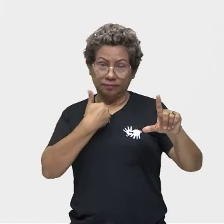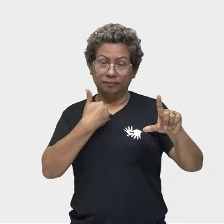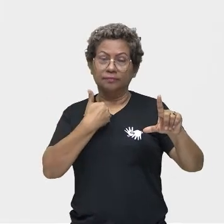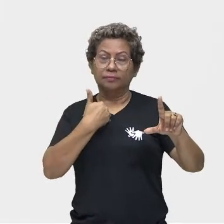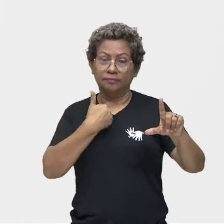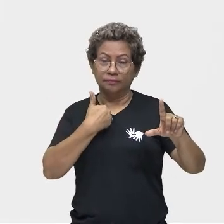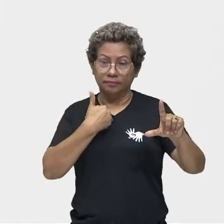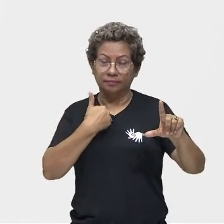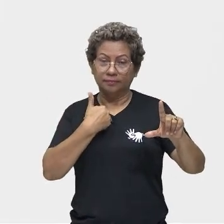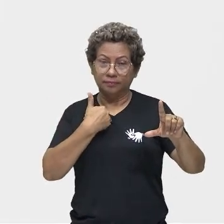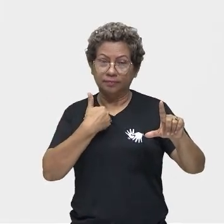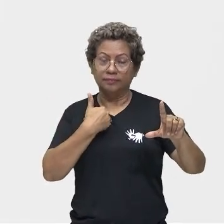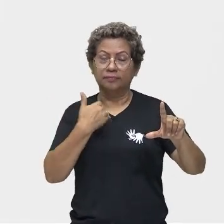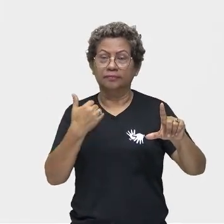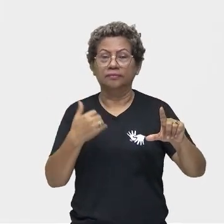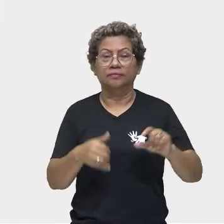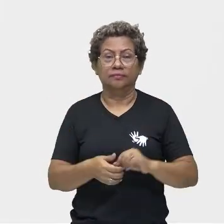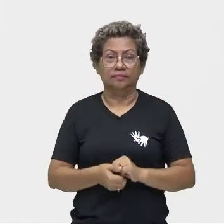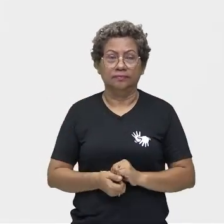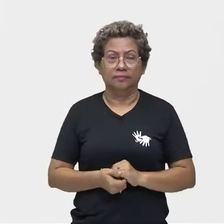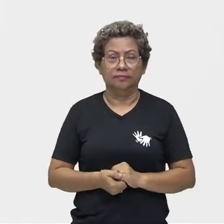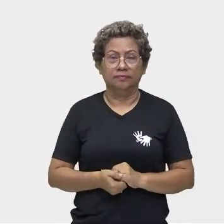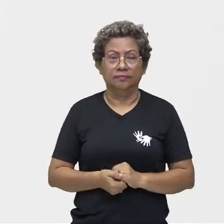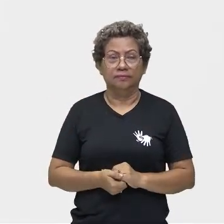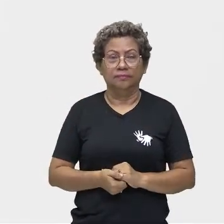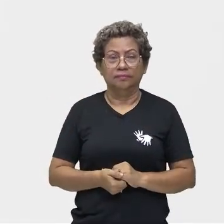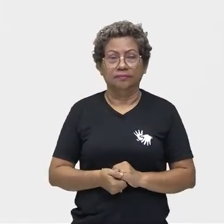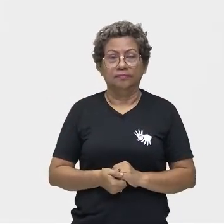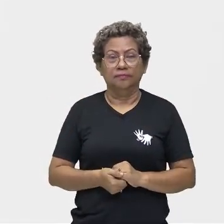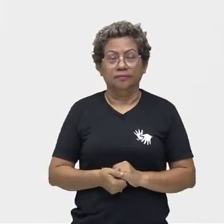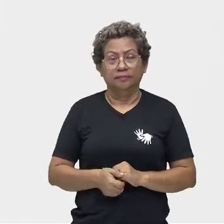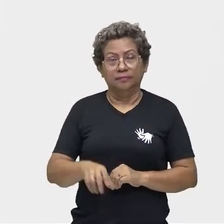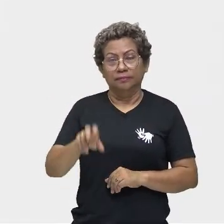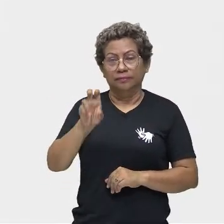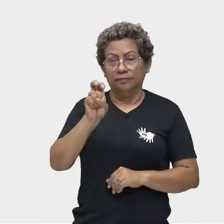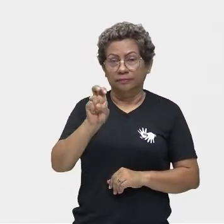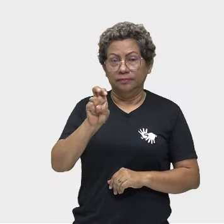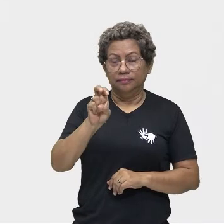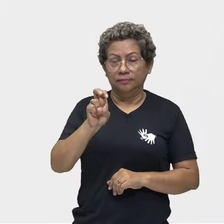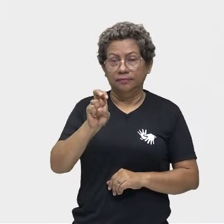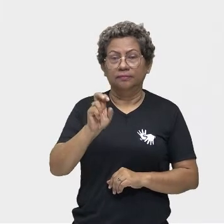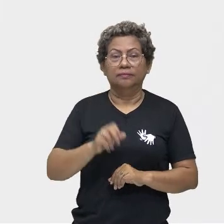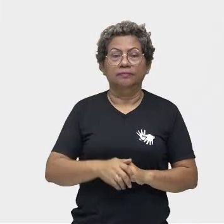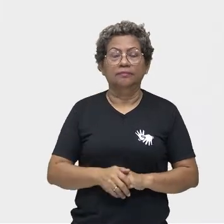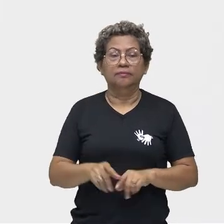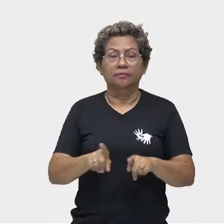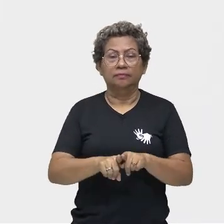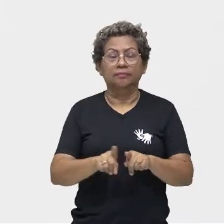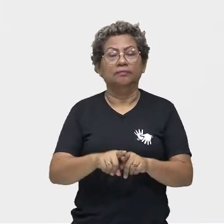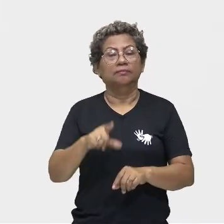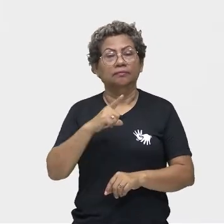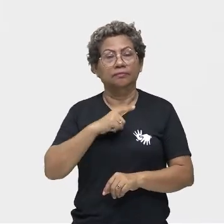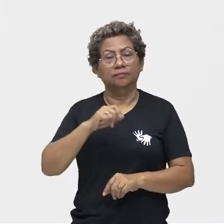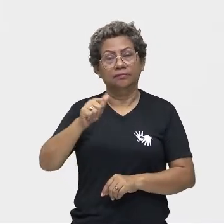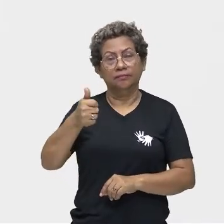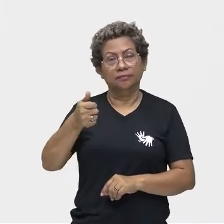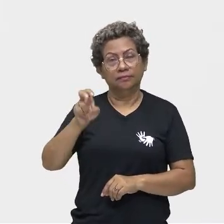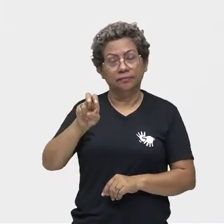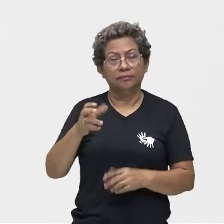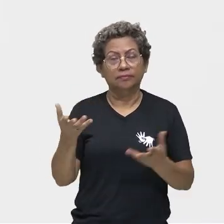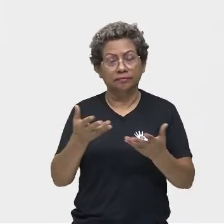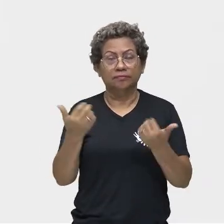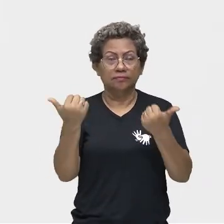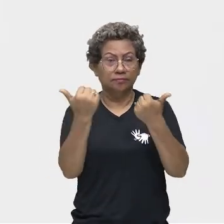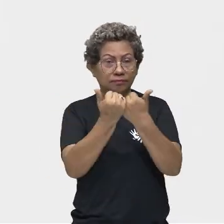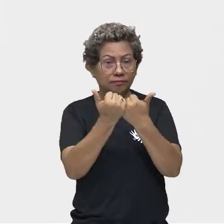sobre a hipotenusa. A primeira projeção é igual a 5 e a segunda projeção é igual a 15. Então, vamos